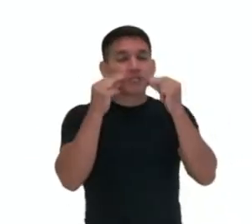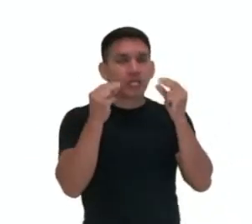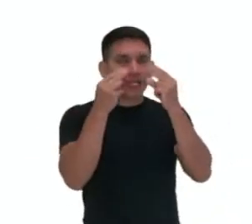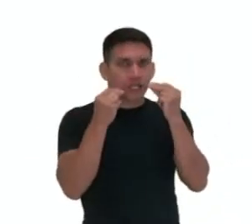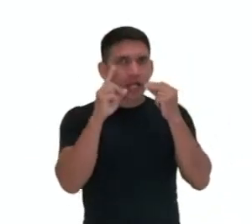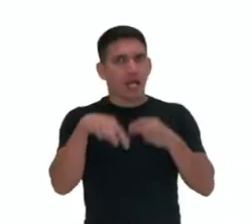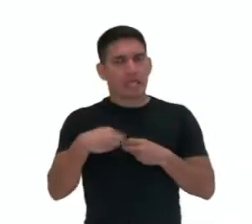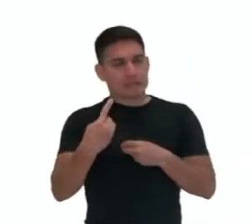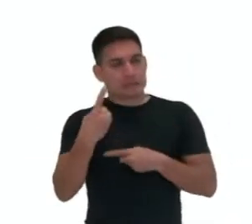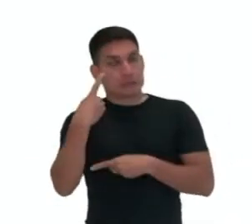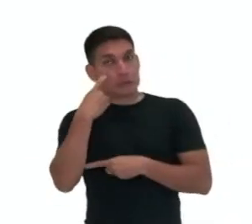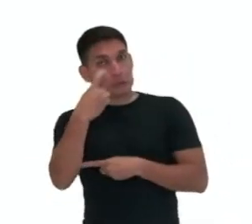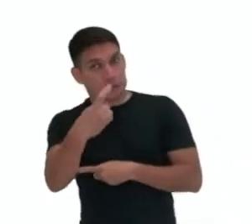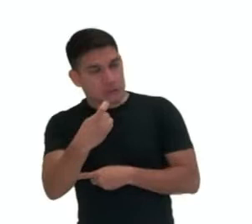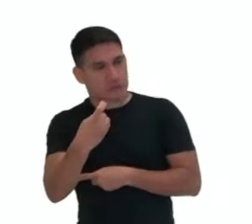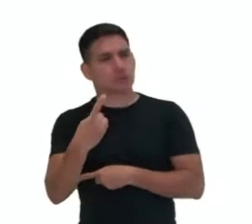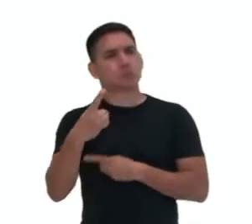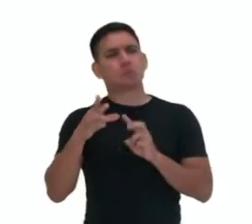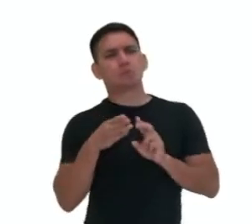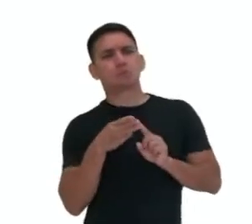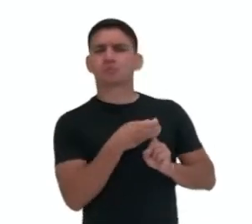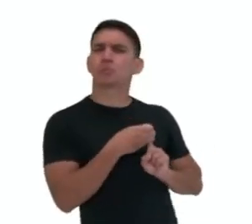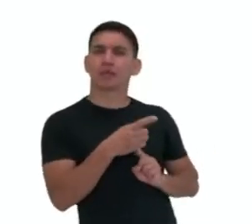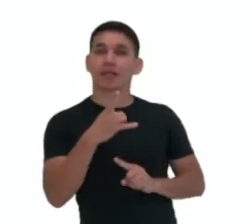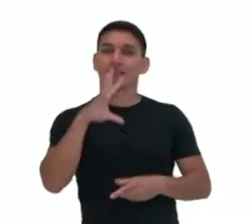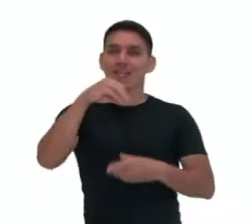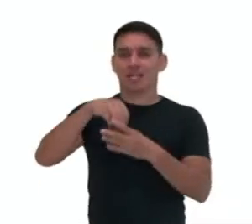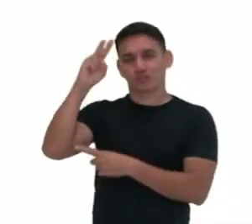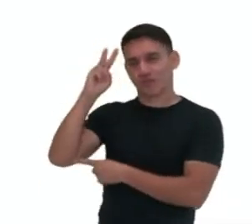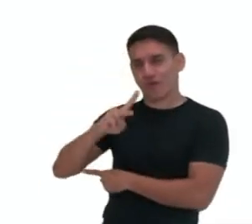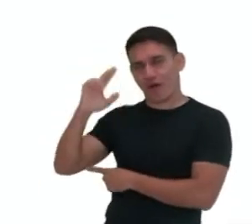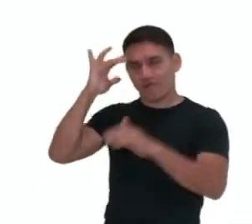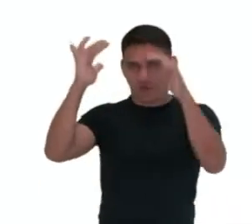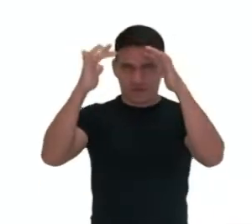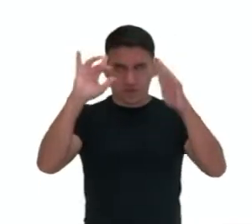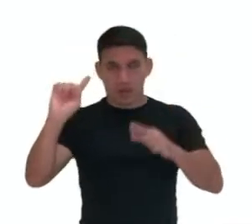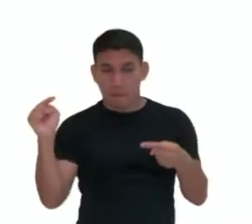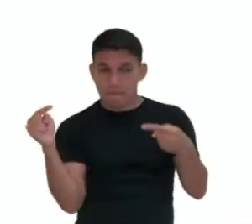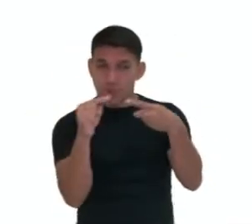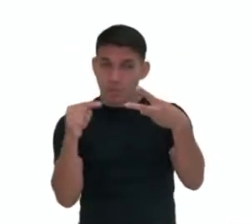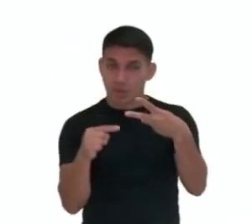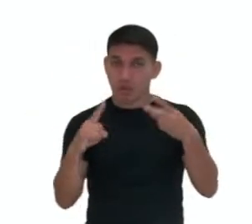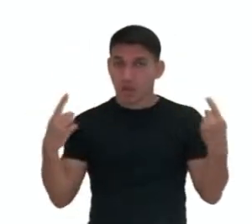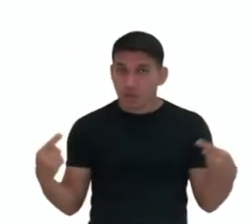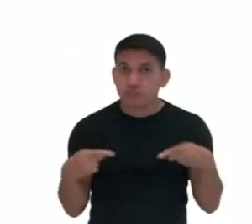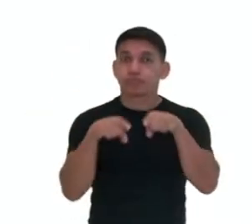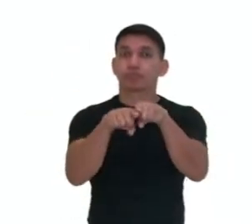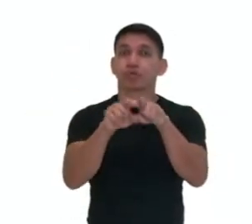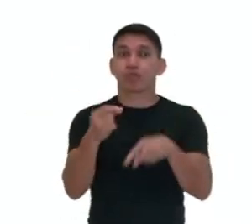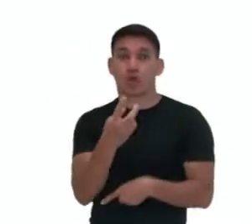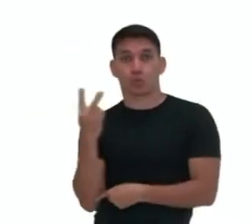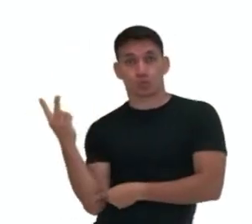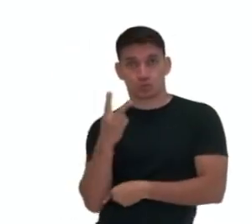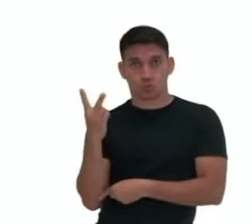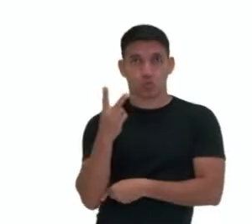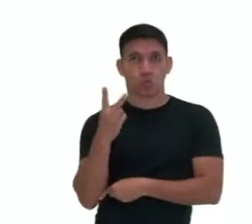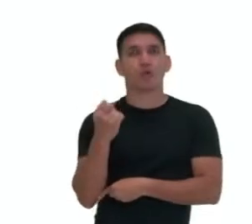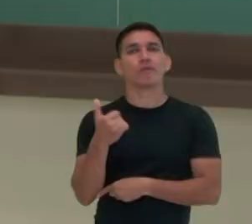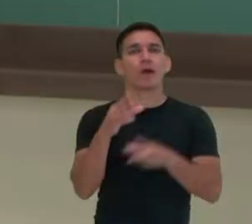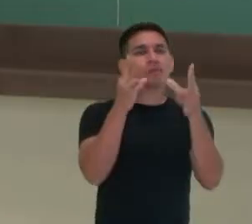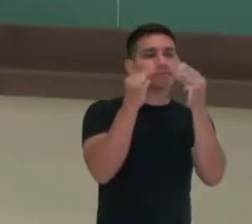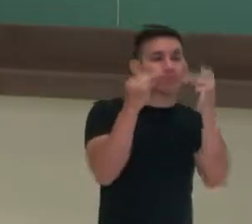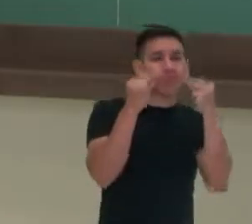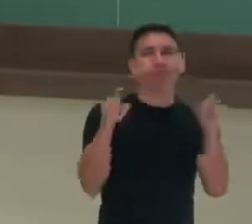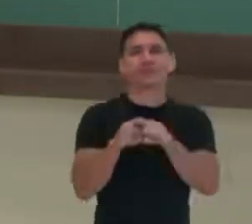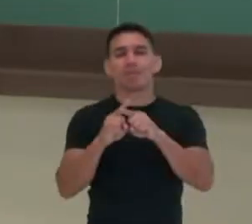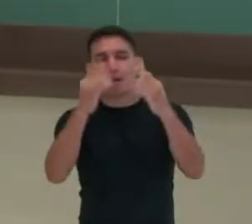e interessante dentro da história da filosofia. Um dos pontos em comum entre a filosofia de Nietzsche e a